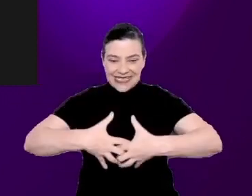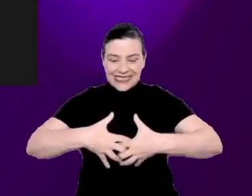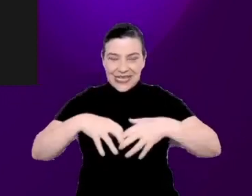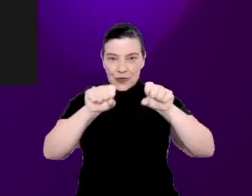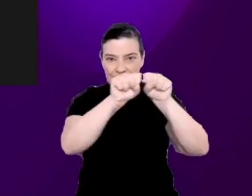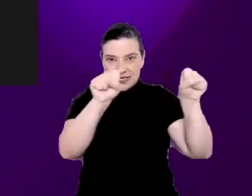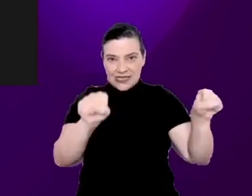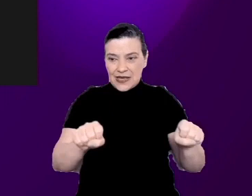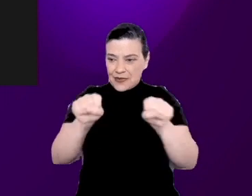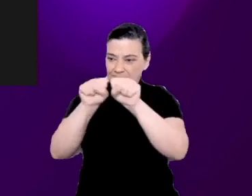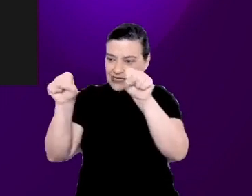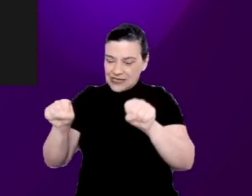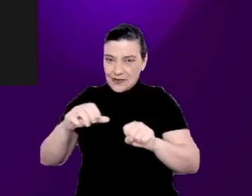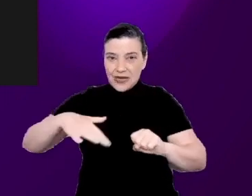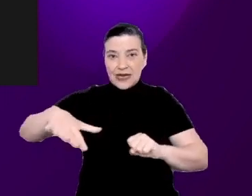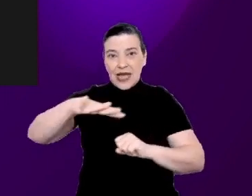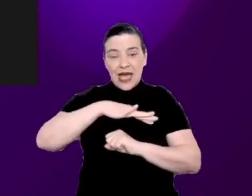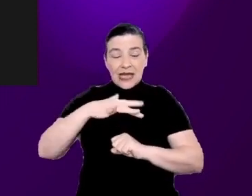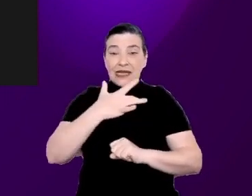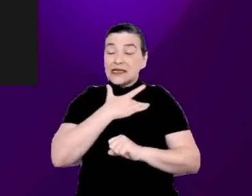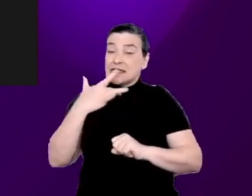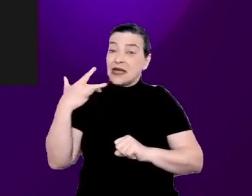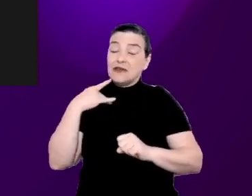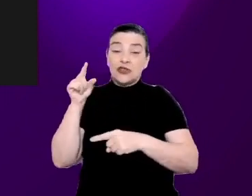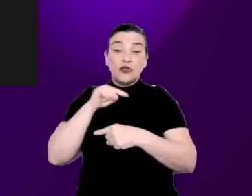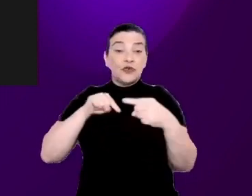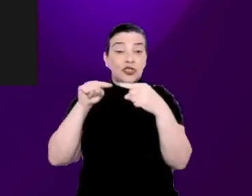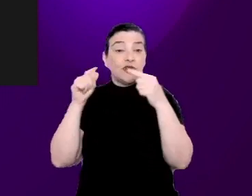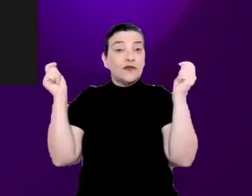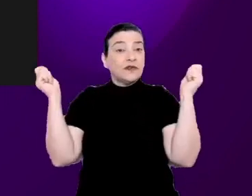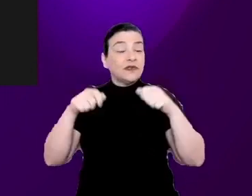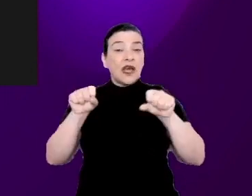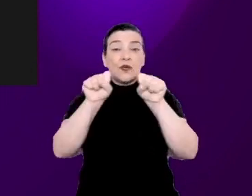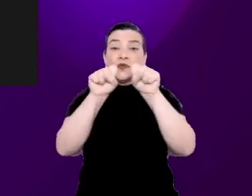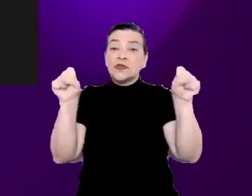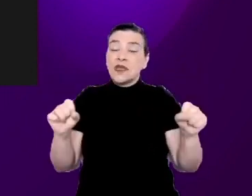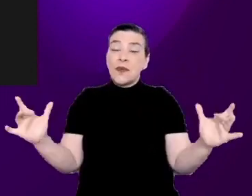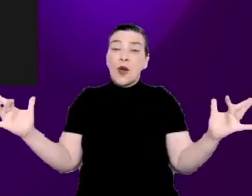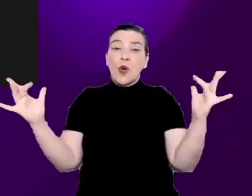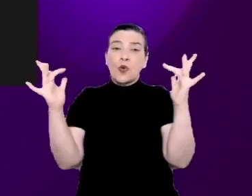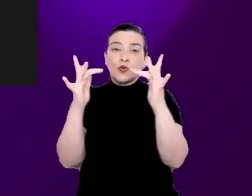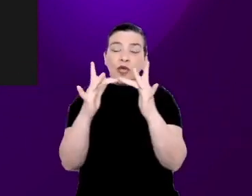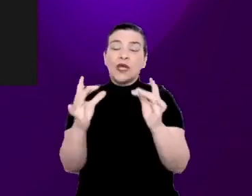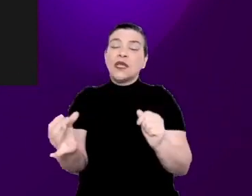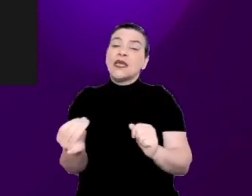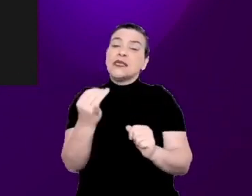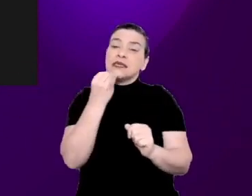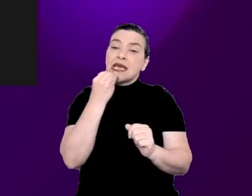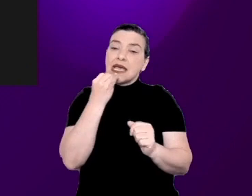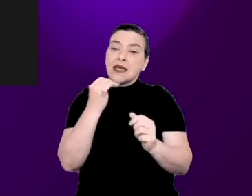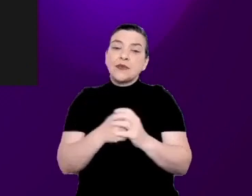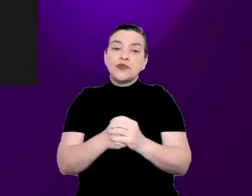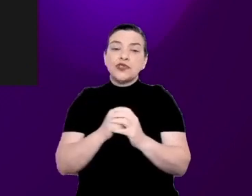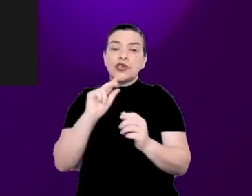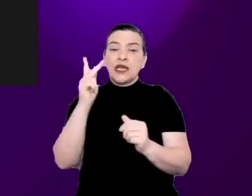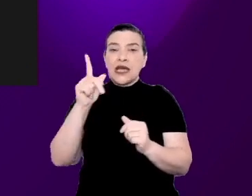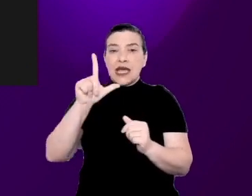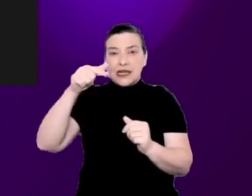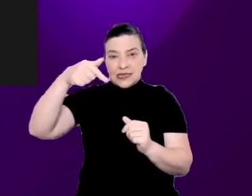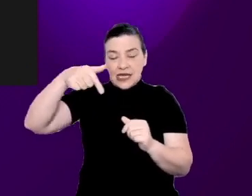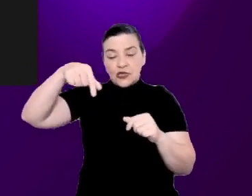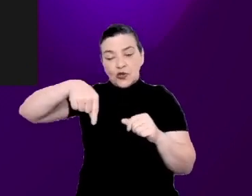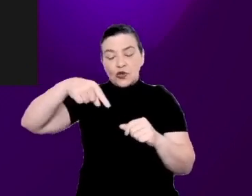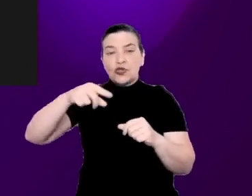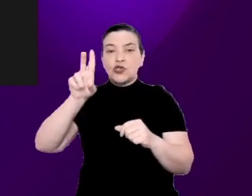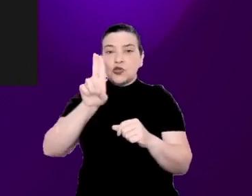em saúde, com o objetivo de permitir que os sistemas se comuniquem. Vou dar um exemplo de HL7 que a gente hoje utiliza.